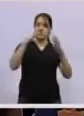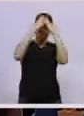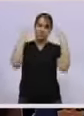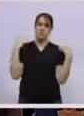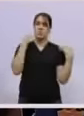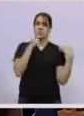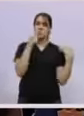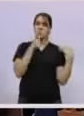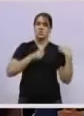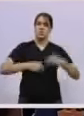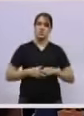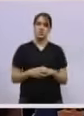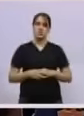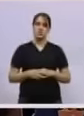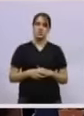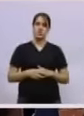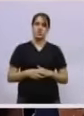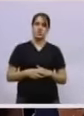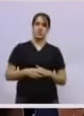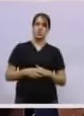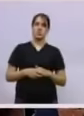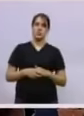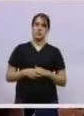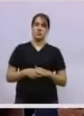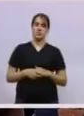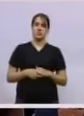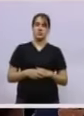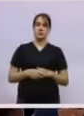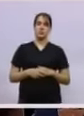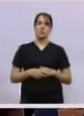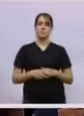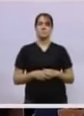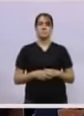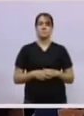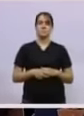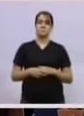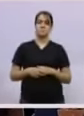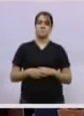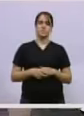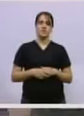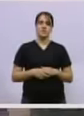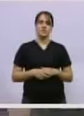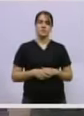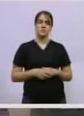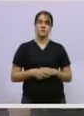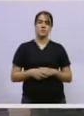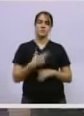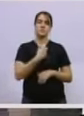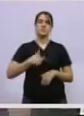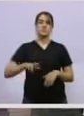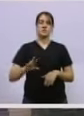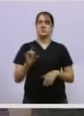mulher que só... Não, a gente não pode nem falar. O que que falam muitas vezes da gente? Pronto. Isso é religião